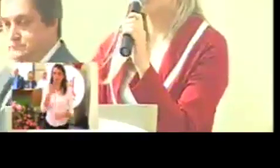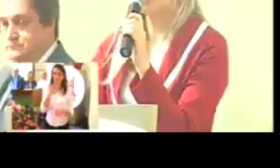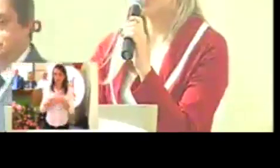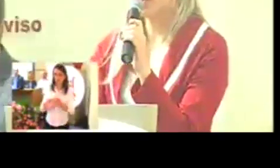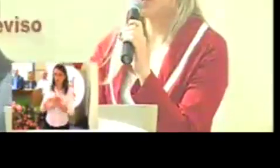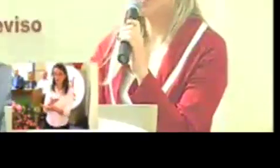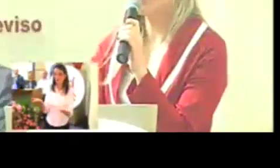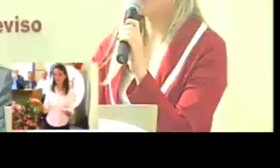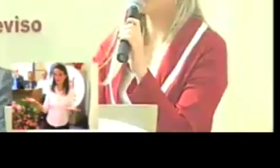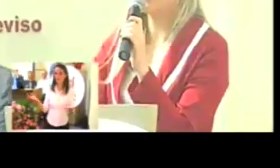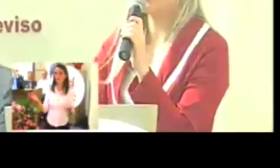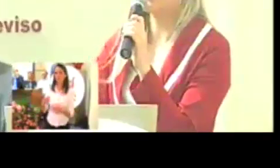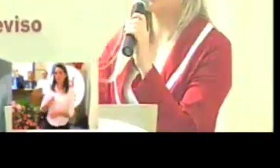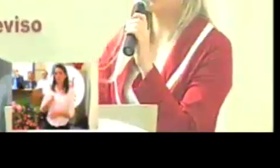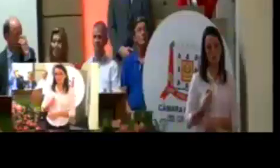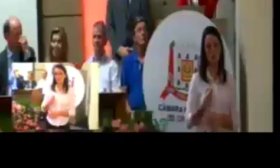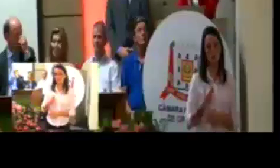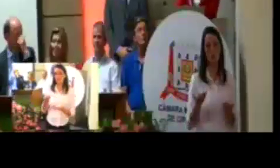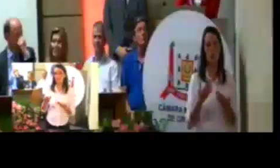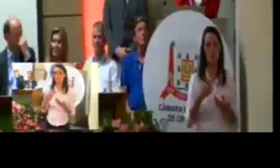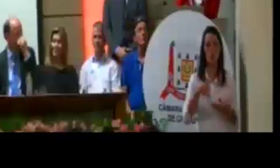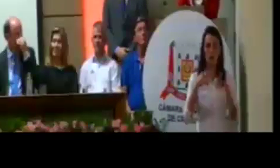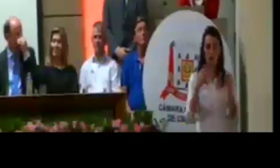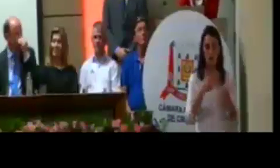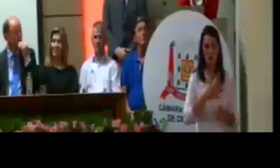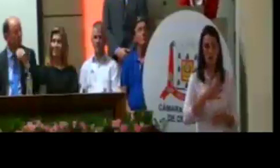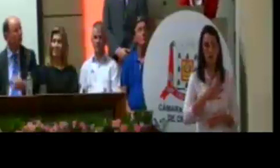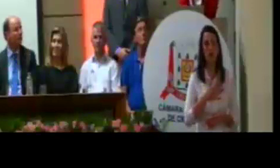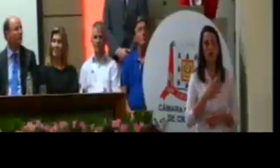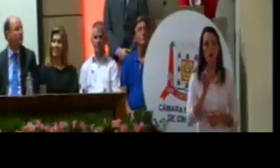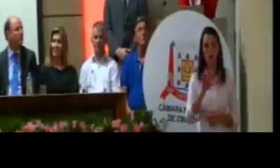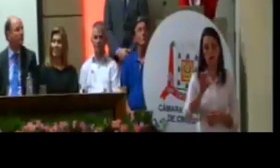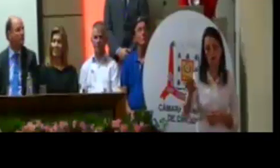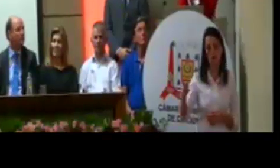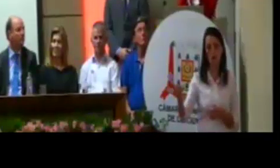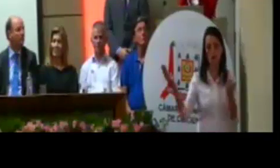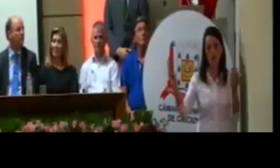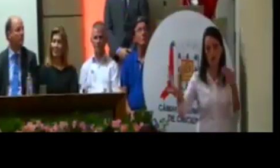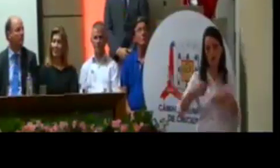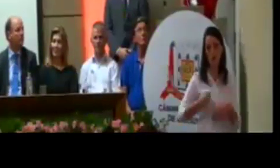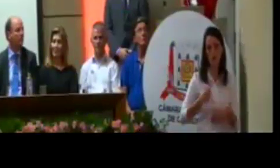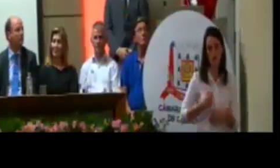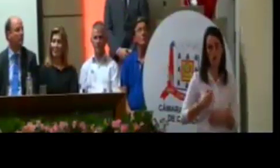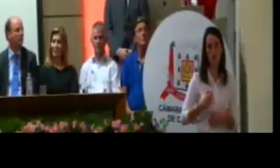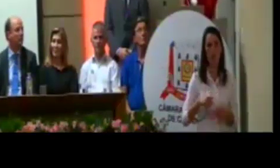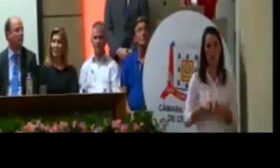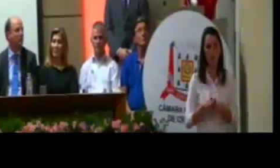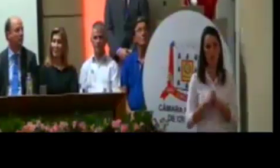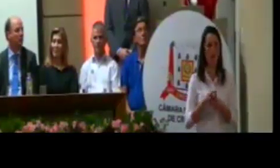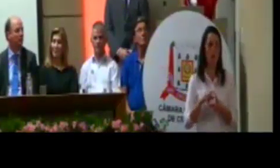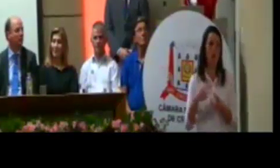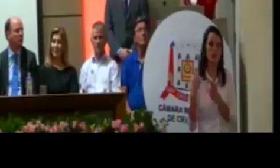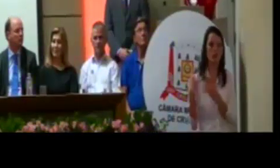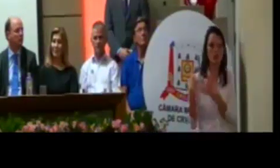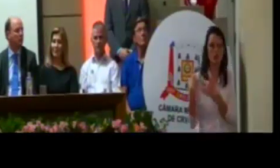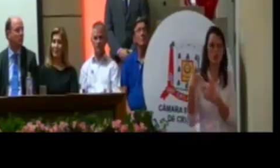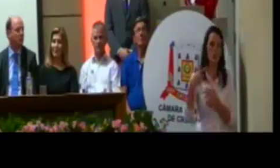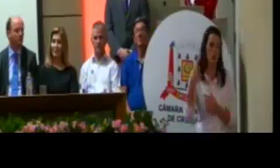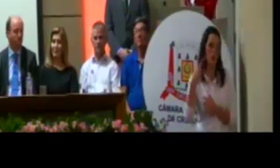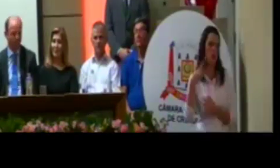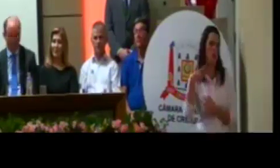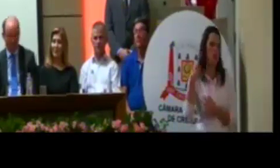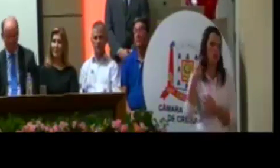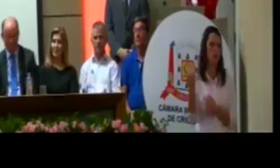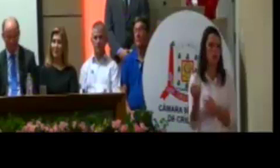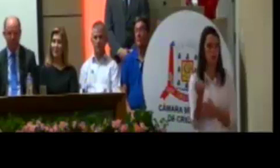Boa noite a todos e a todas. É com grande prazer que recebemos cada um dos cidadãos, lideranças,